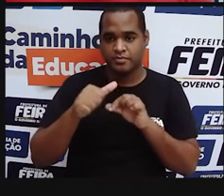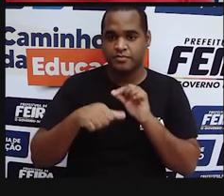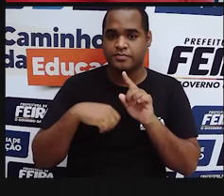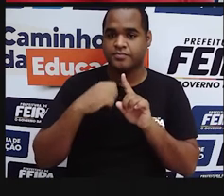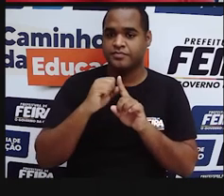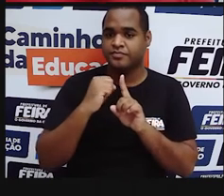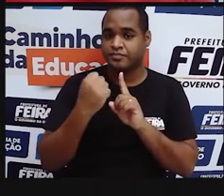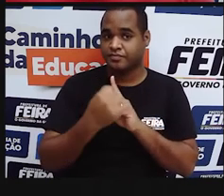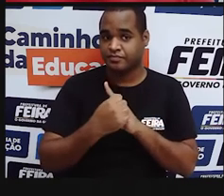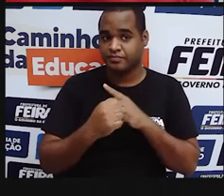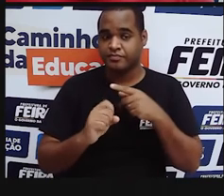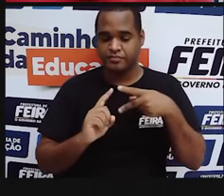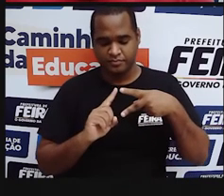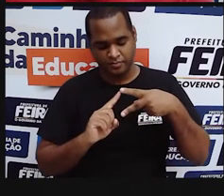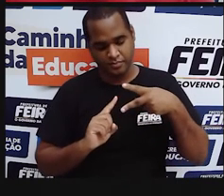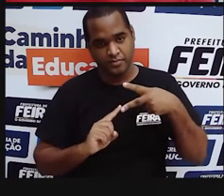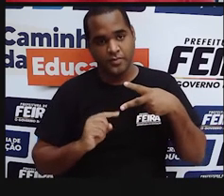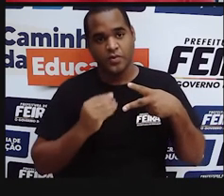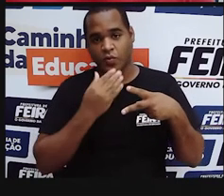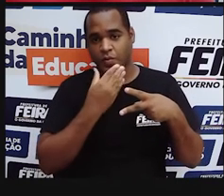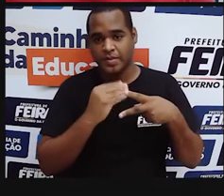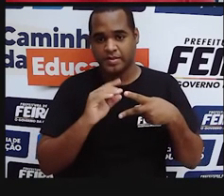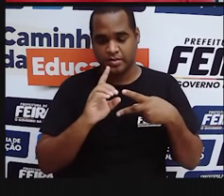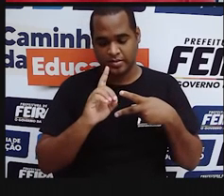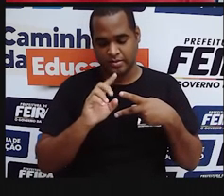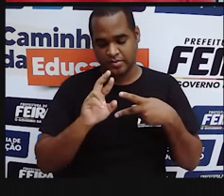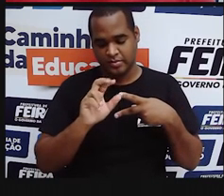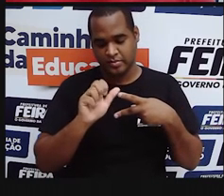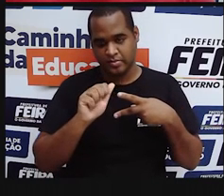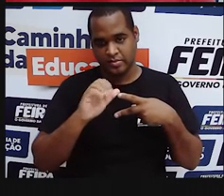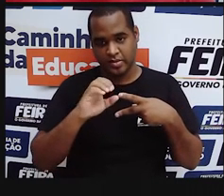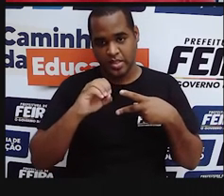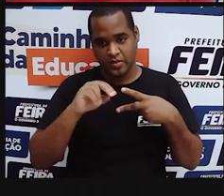reformadores como Draco e como Solon, que buscam